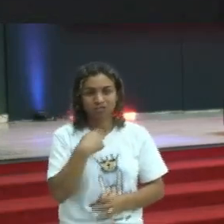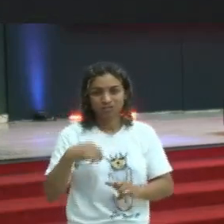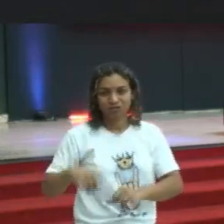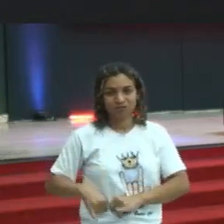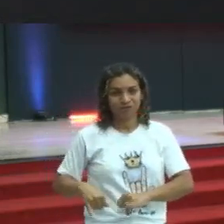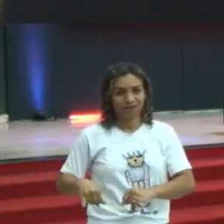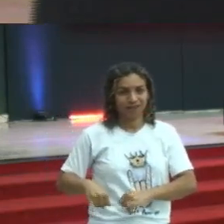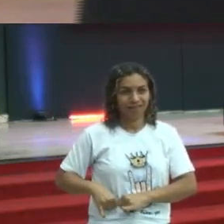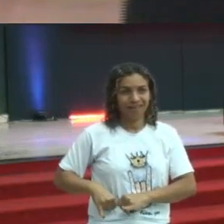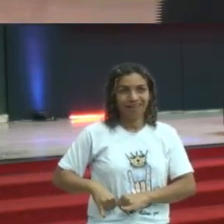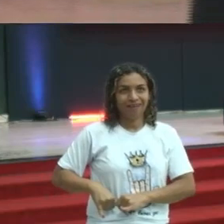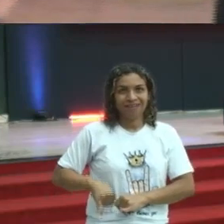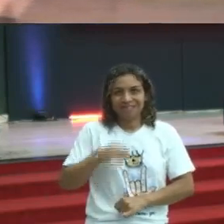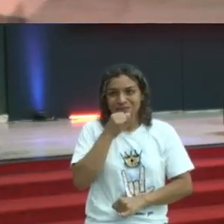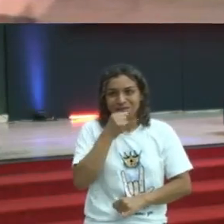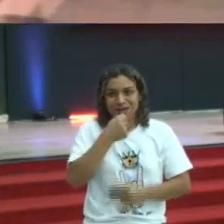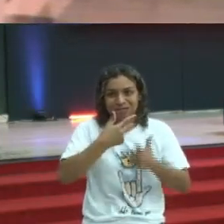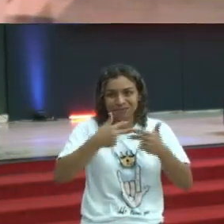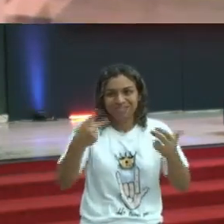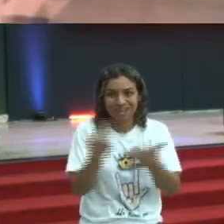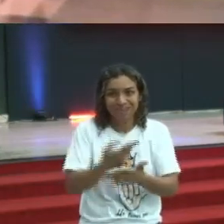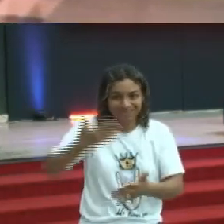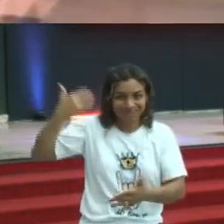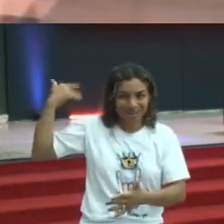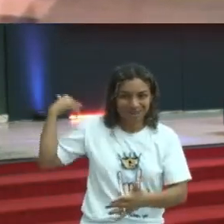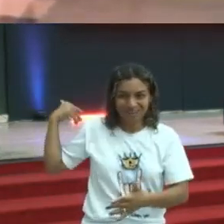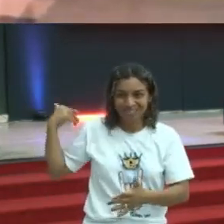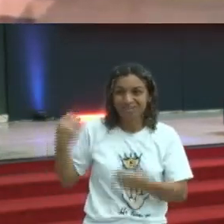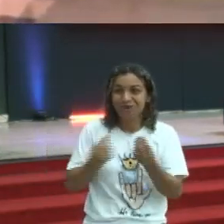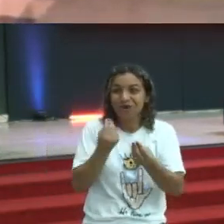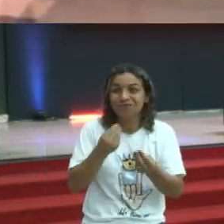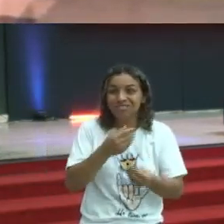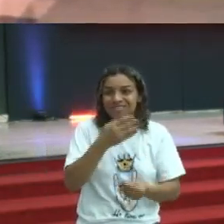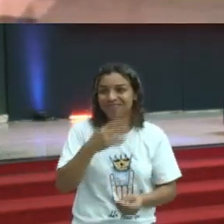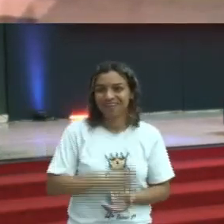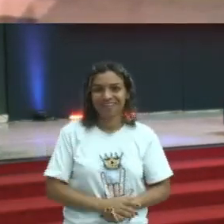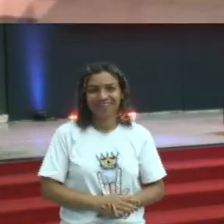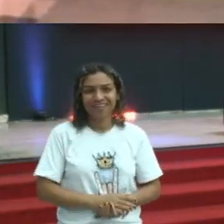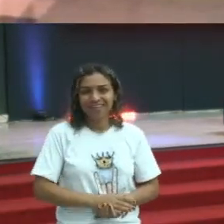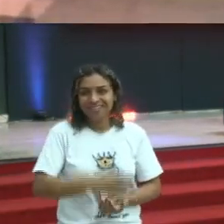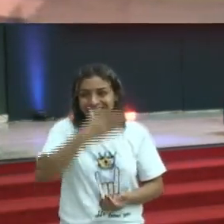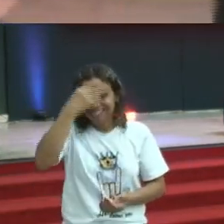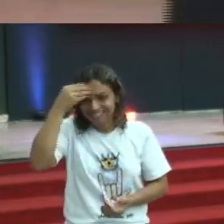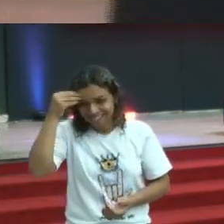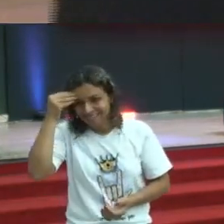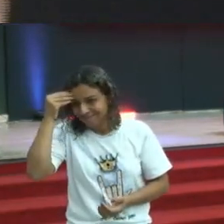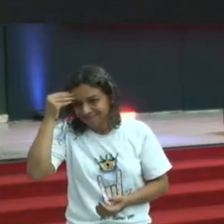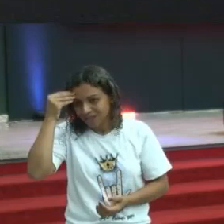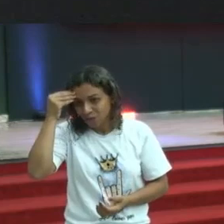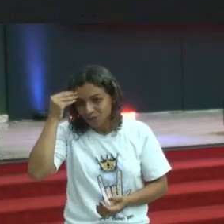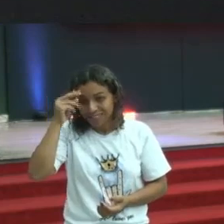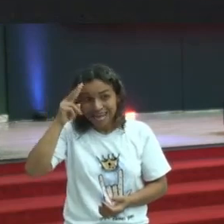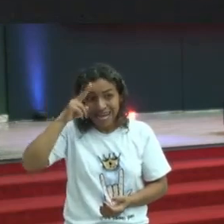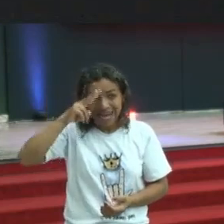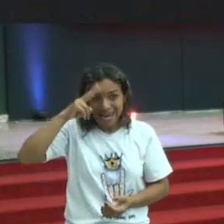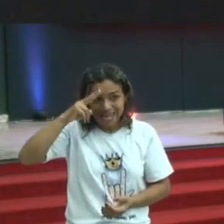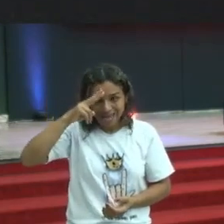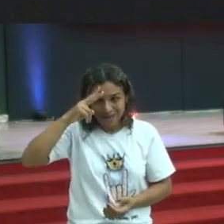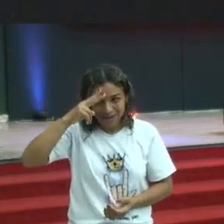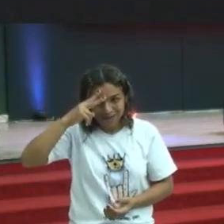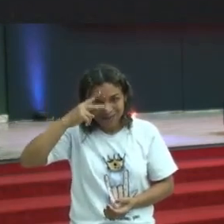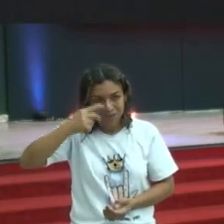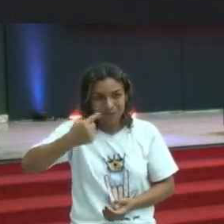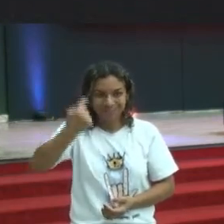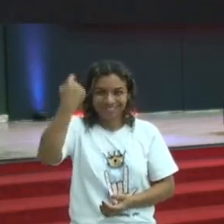uma amnésia. Não significa que você não vai lembrar-se mais do seu passado. Mas